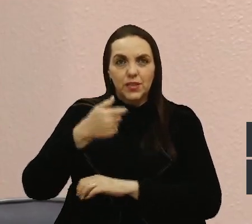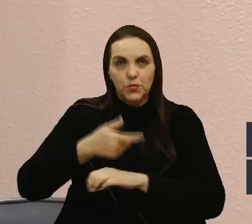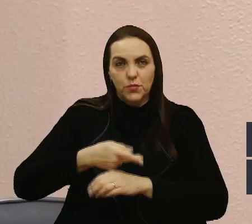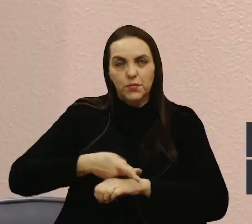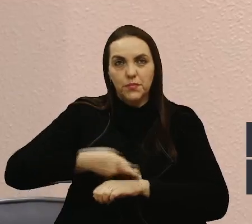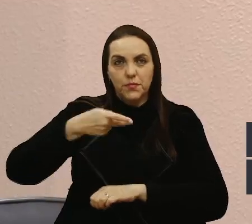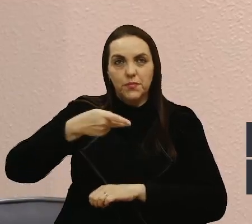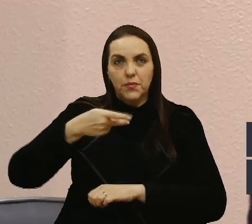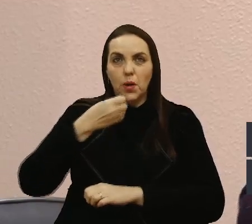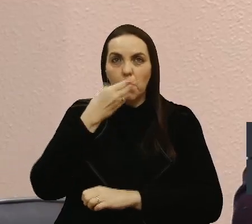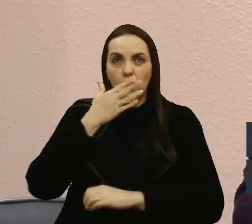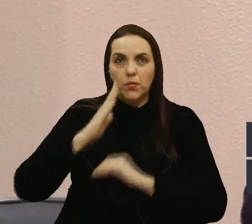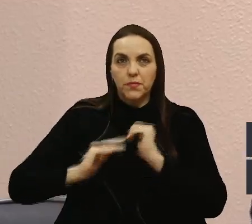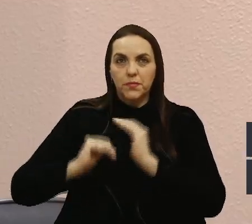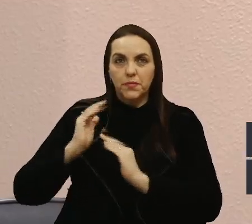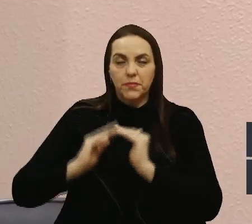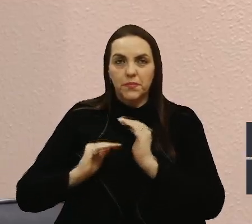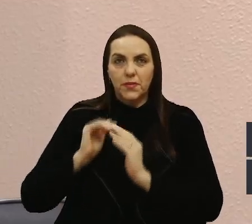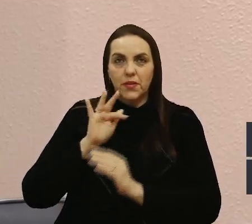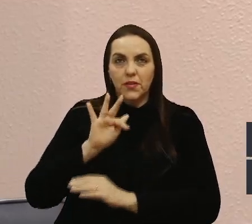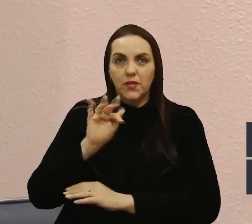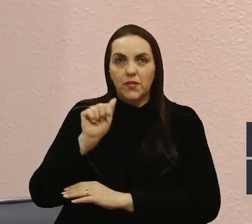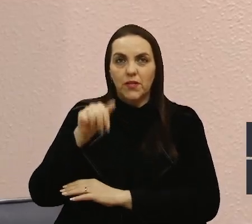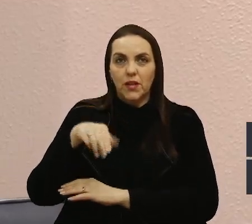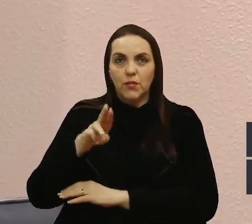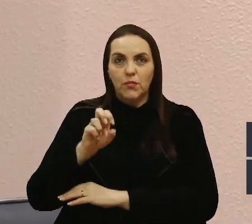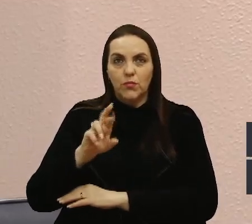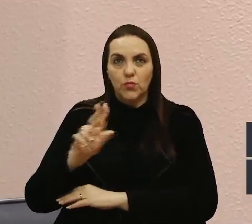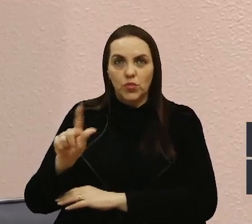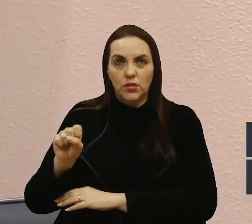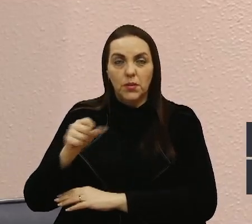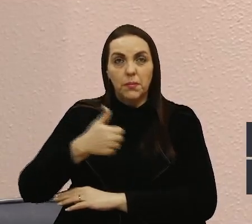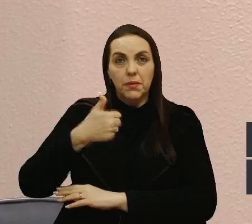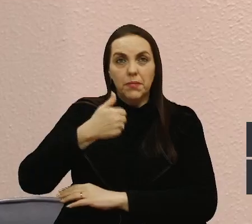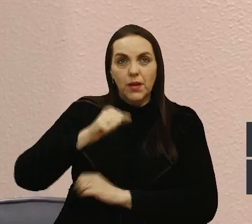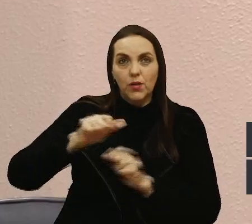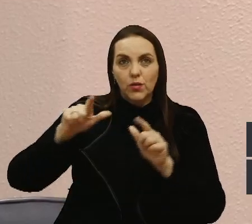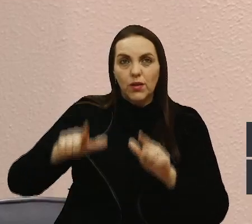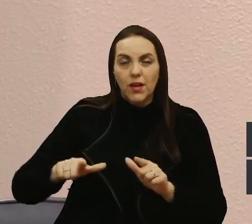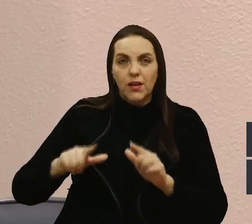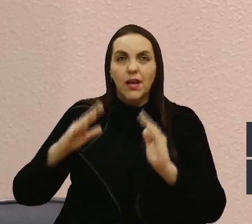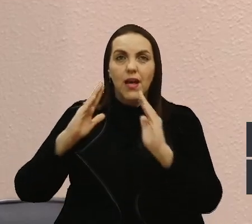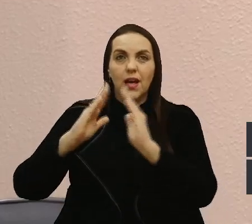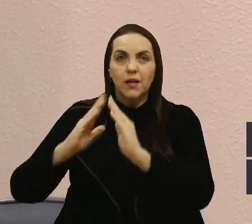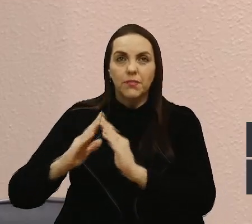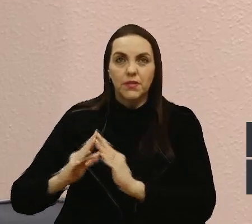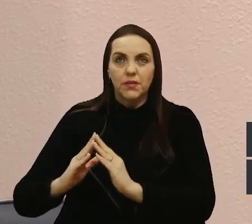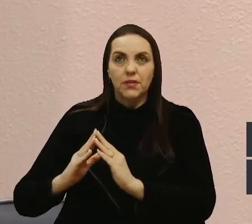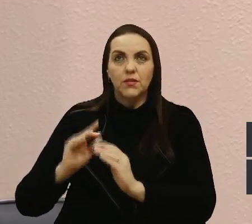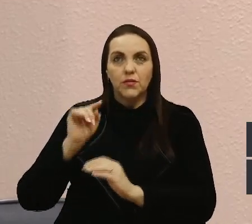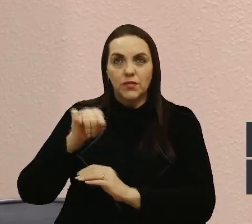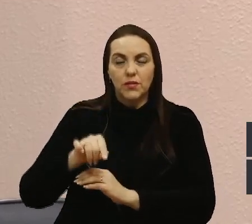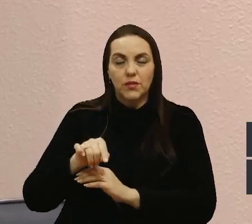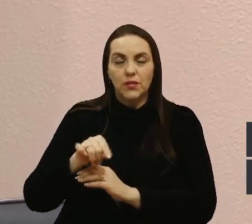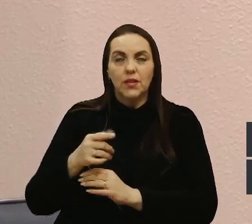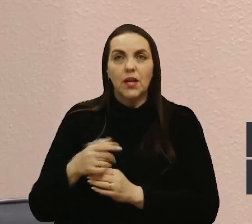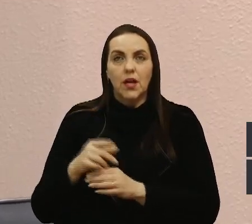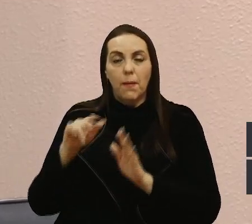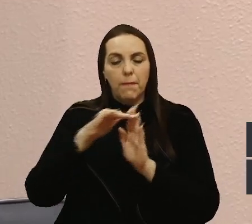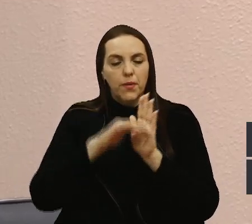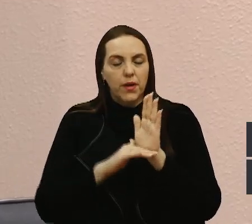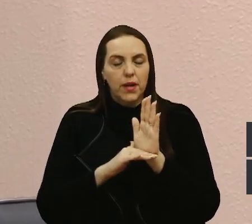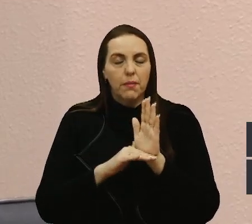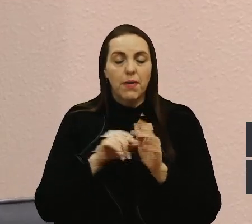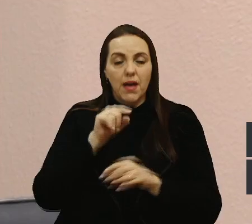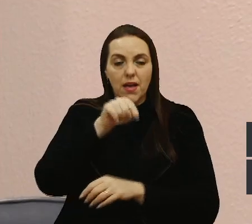da FAMURGS, ganharam em primeiro lugar na categoria Habitação, referente ao programa Esse Terreno